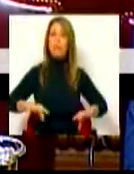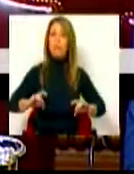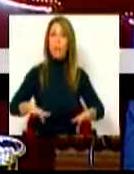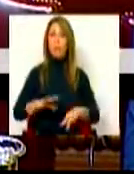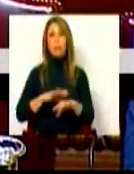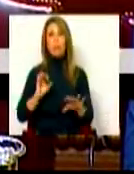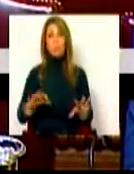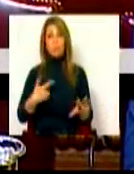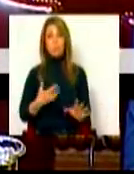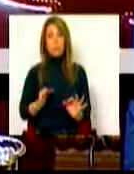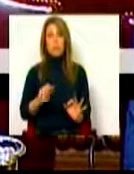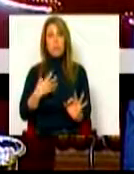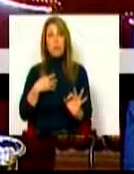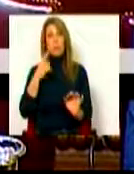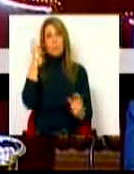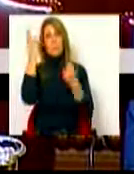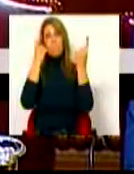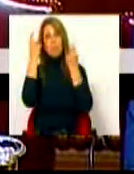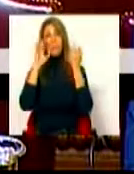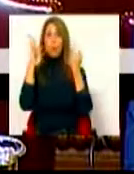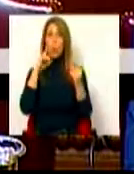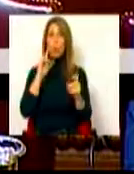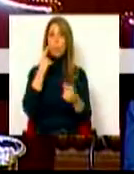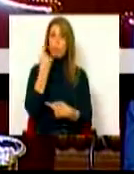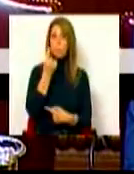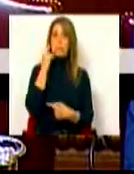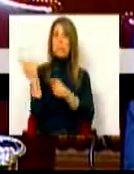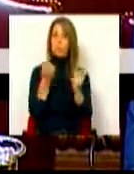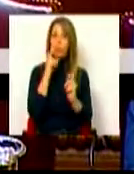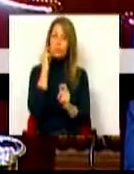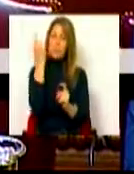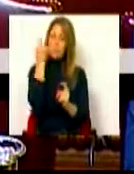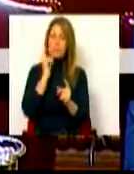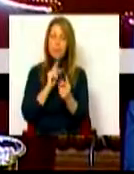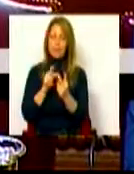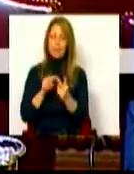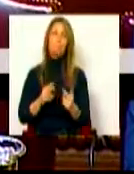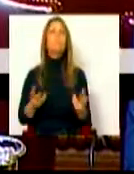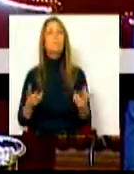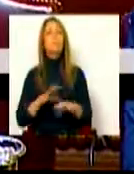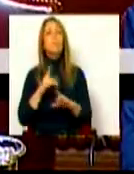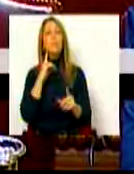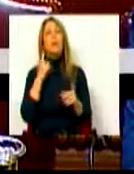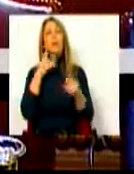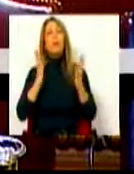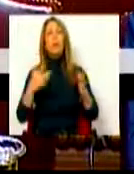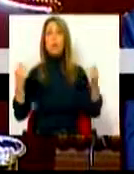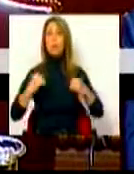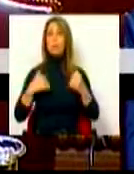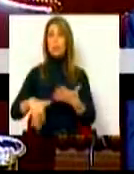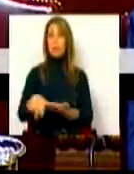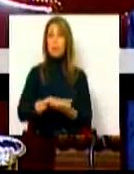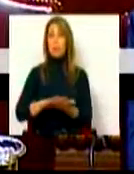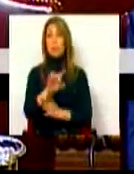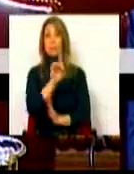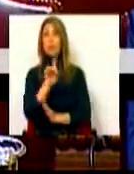na altura em que se vir isto na especialidade. A grande preocupação era que houvesse um consenso de base relativamente ao fundo das questões. Eu penso que